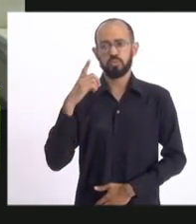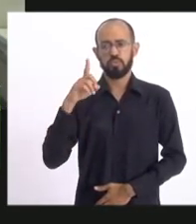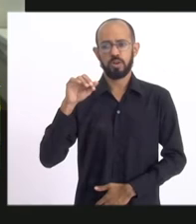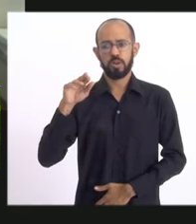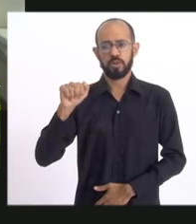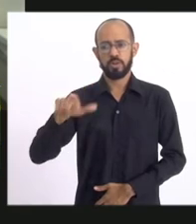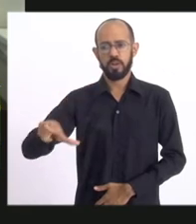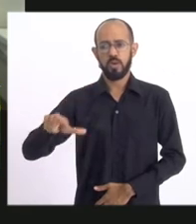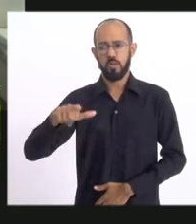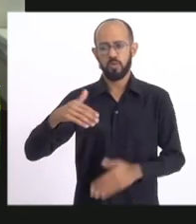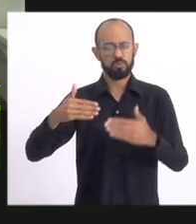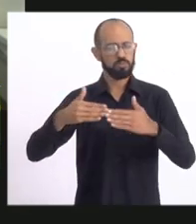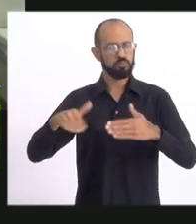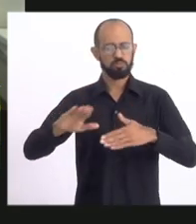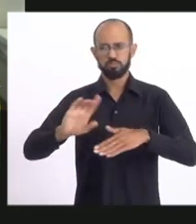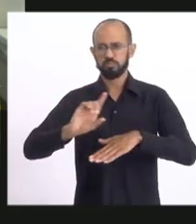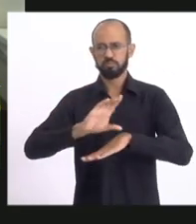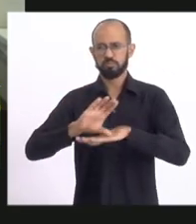Parecer pela inconstitucionalidade.